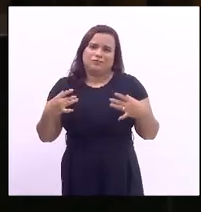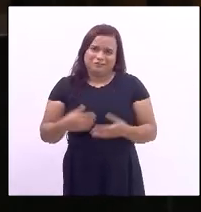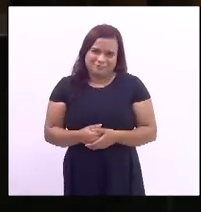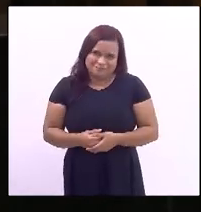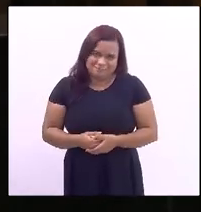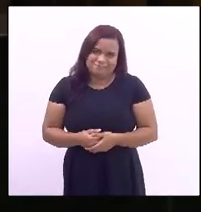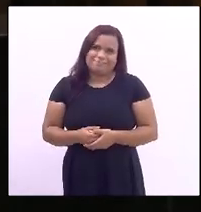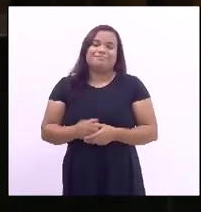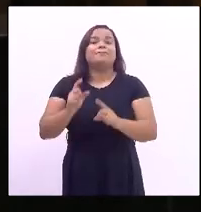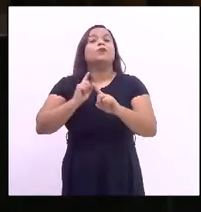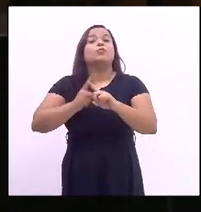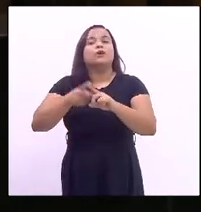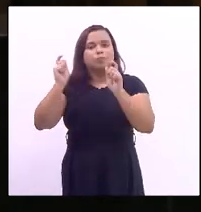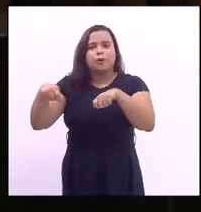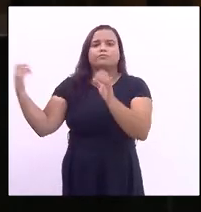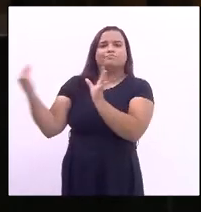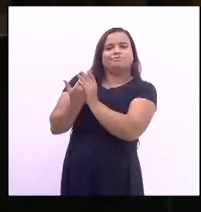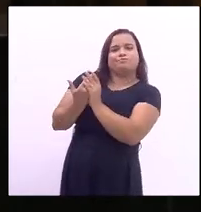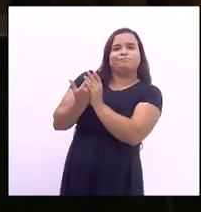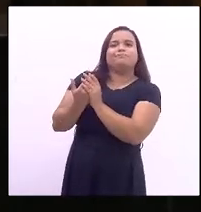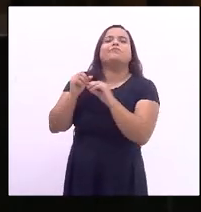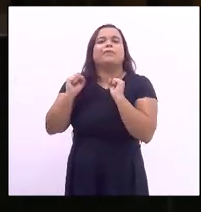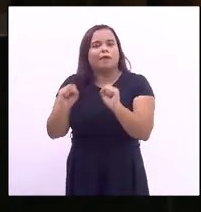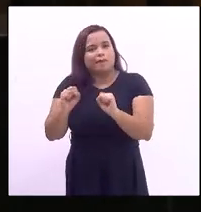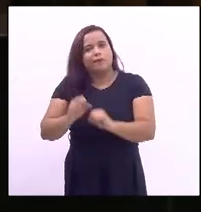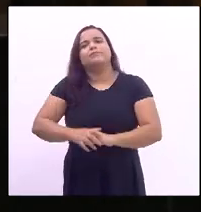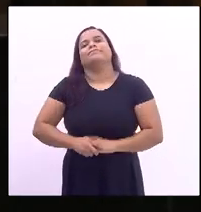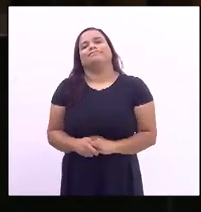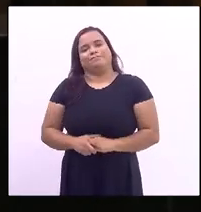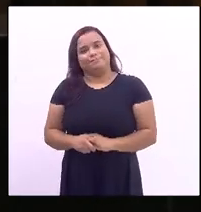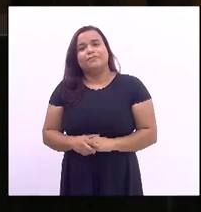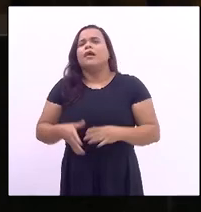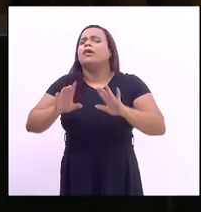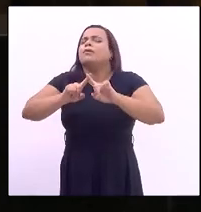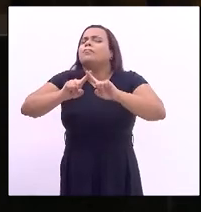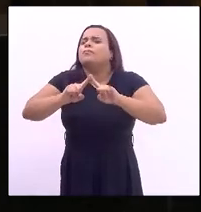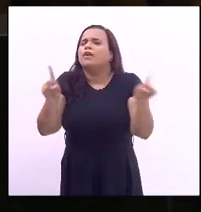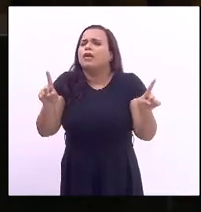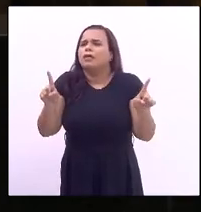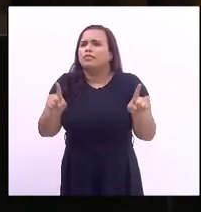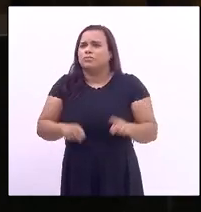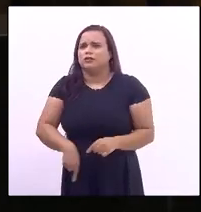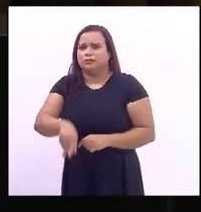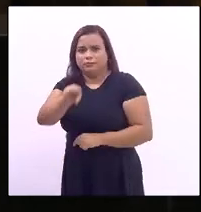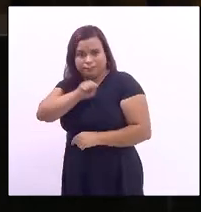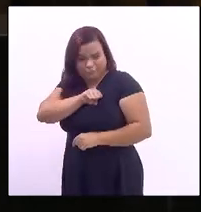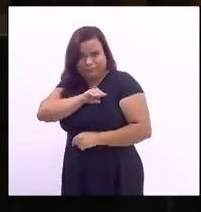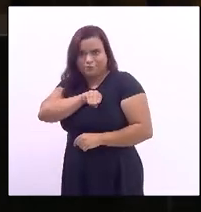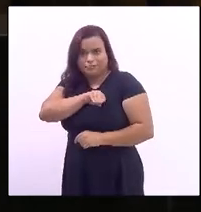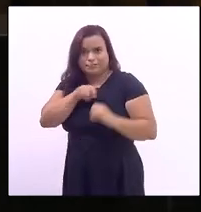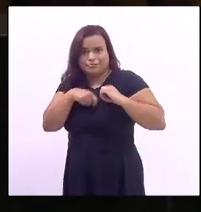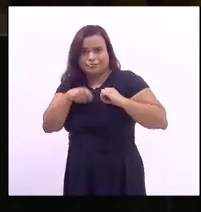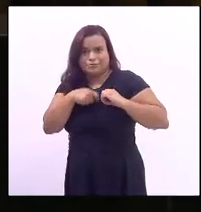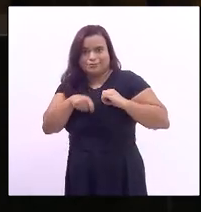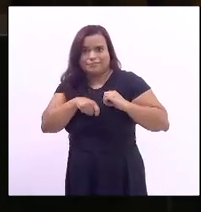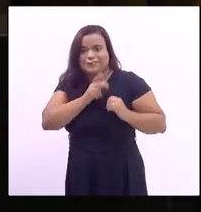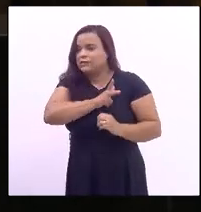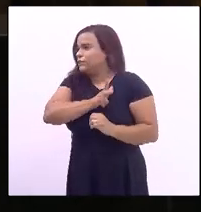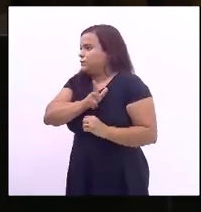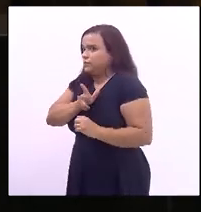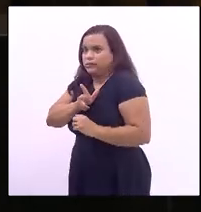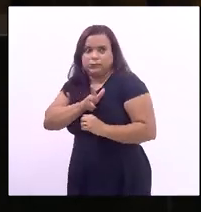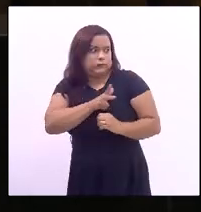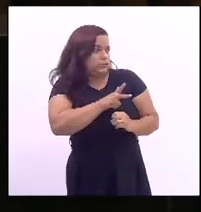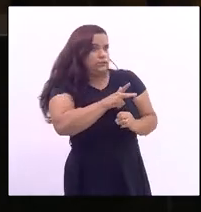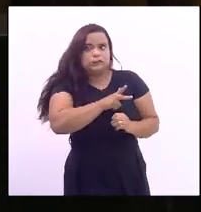receio de responder e judicialmente agora com uma câmera nas suas fardas